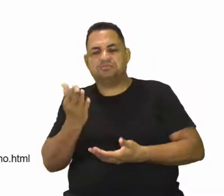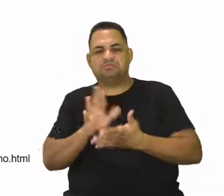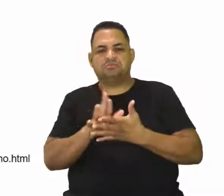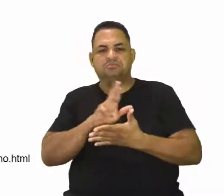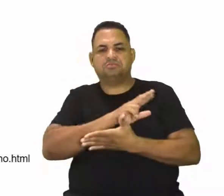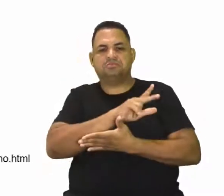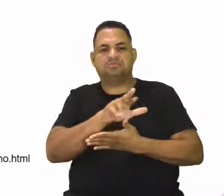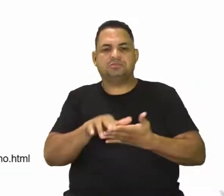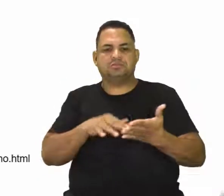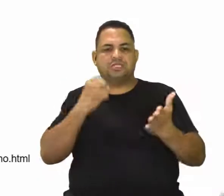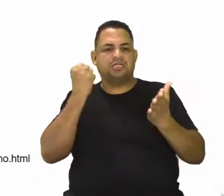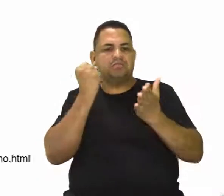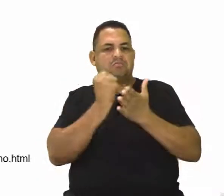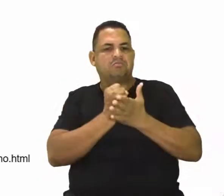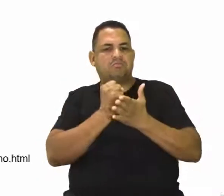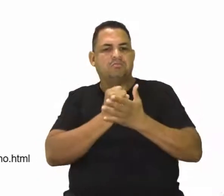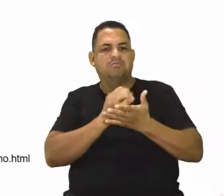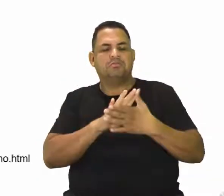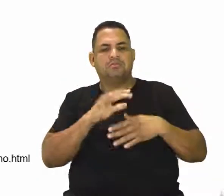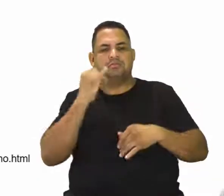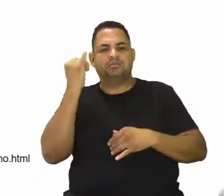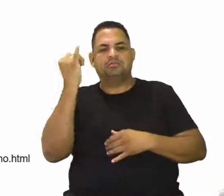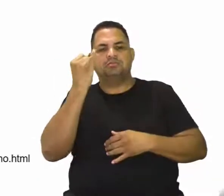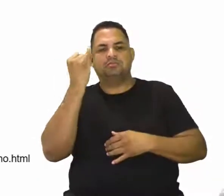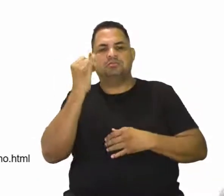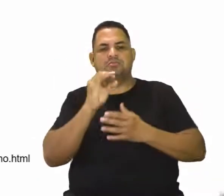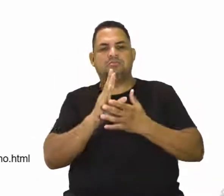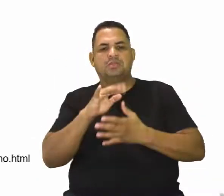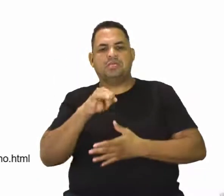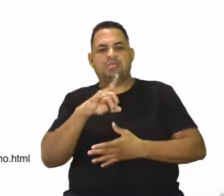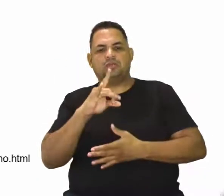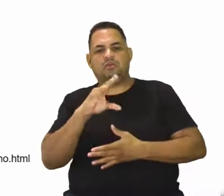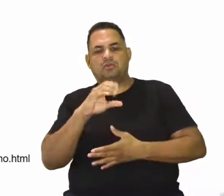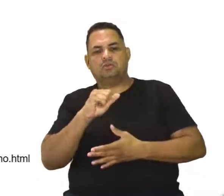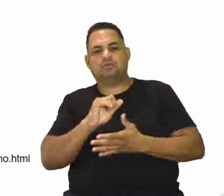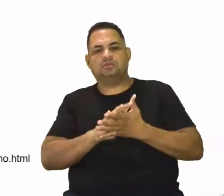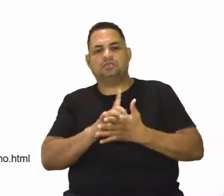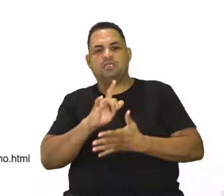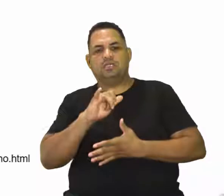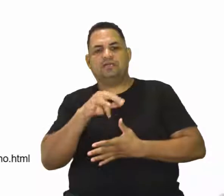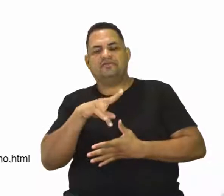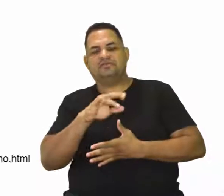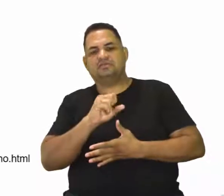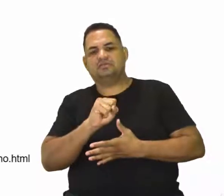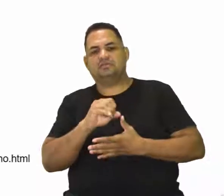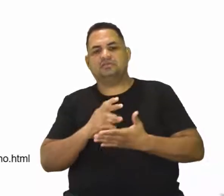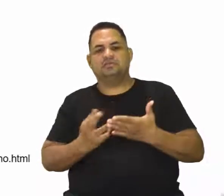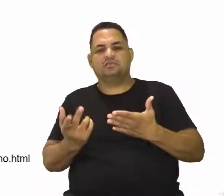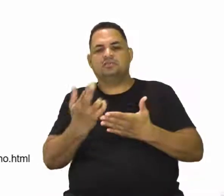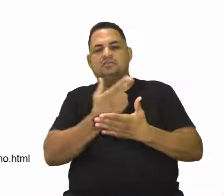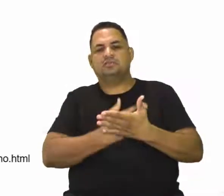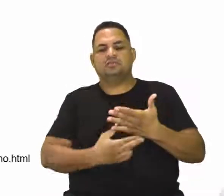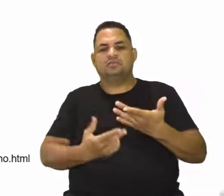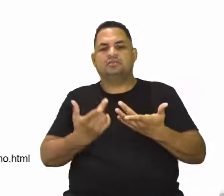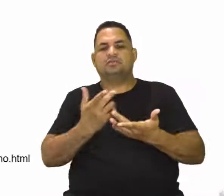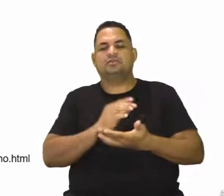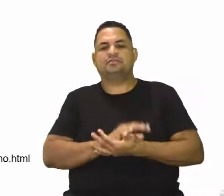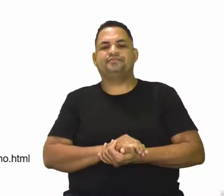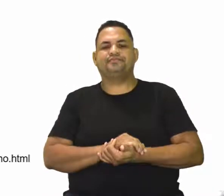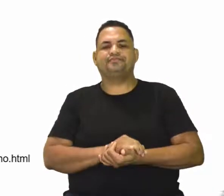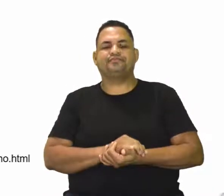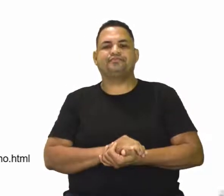várias marcas importantes, como McDonald's, Levi's e assim por diante.